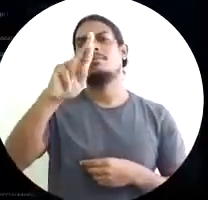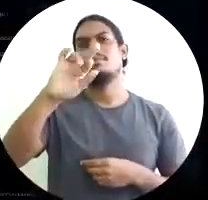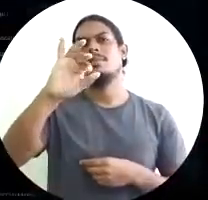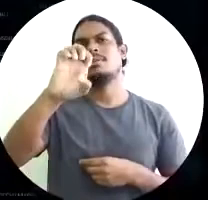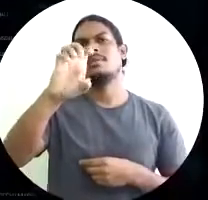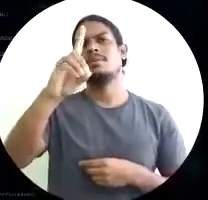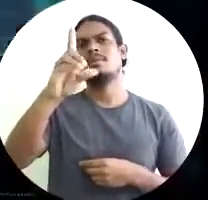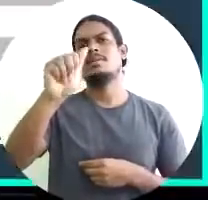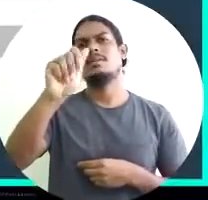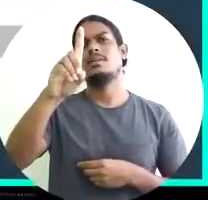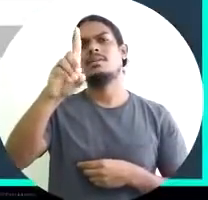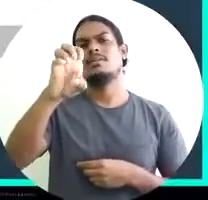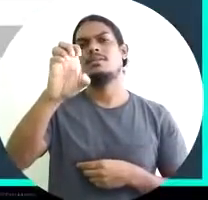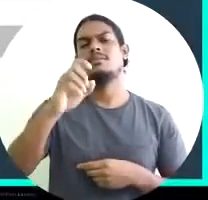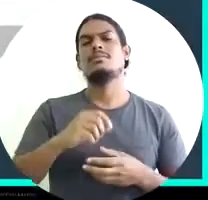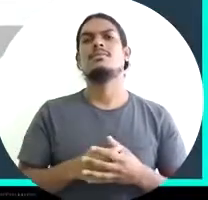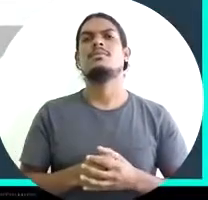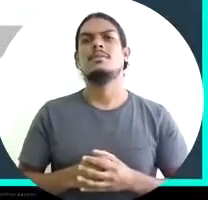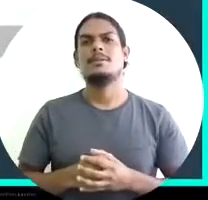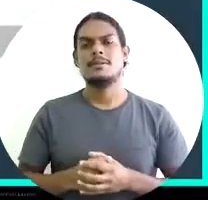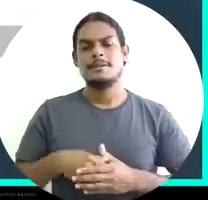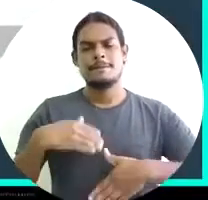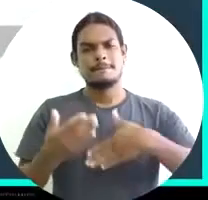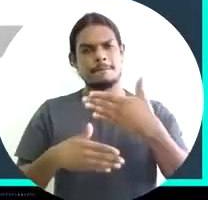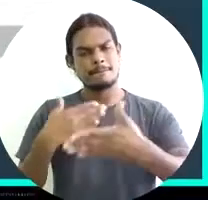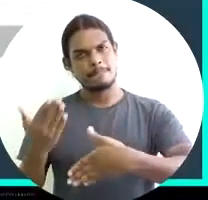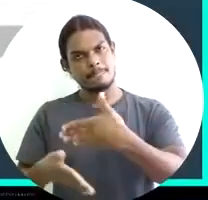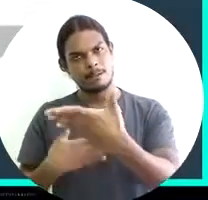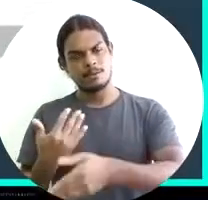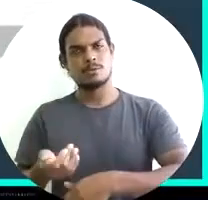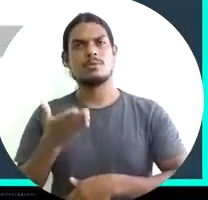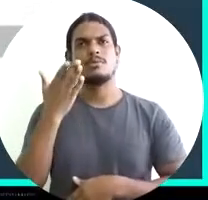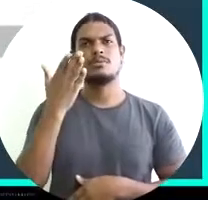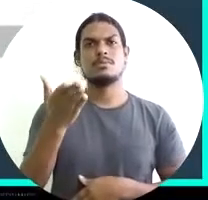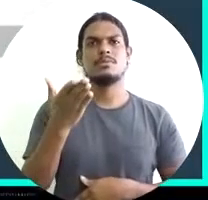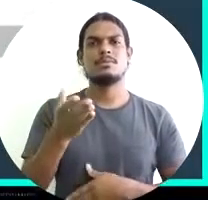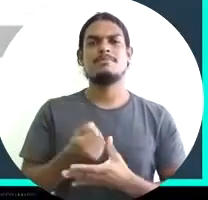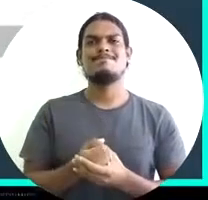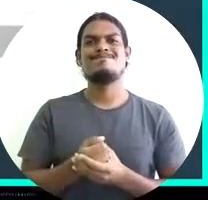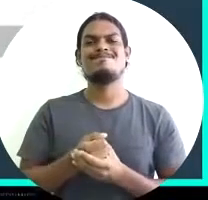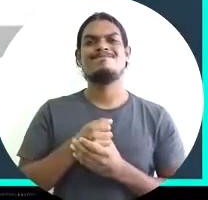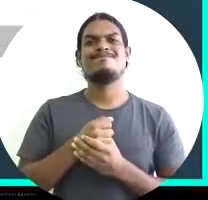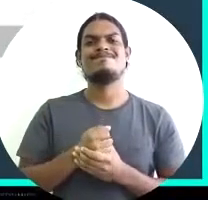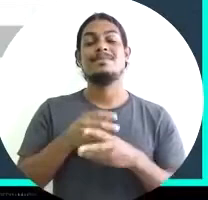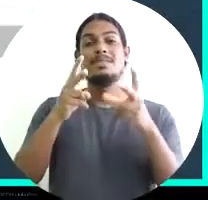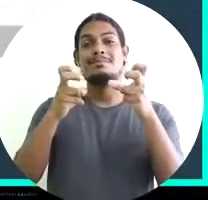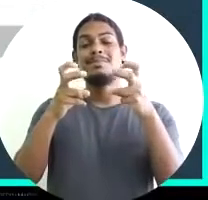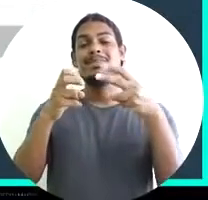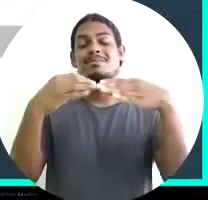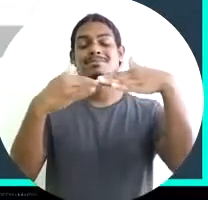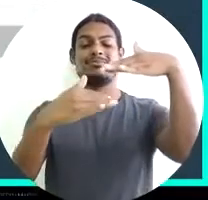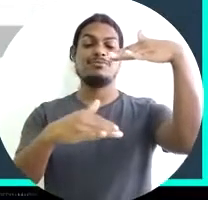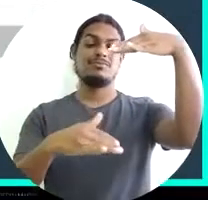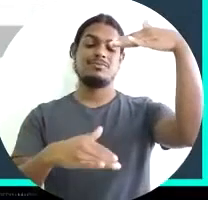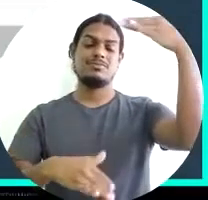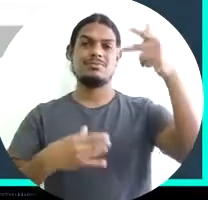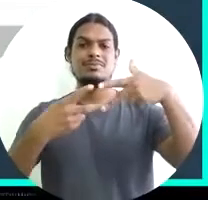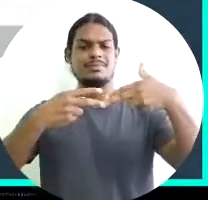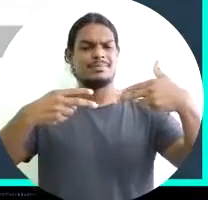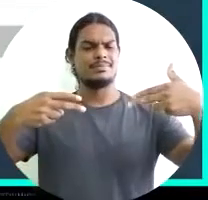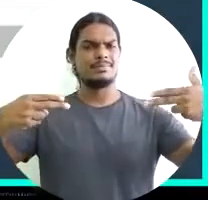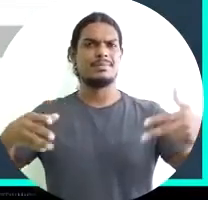cada uma delas. E aqui na continuação você vê que é uma lista grande de propriedades relacionadas com